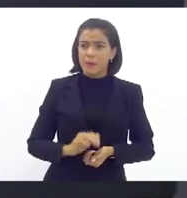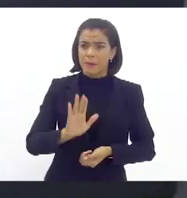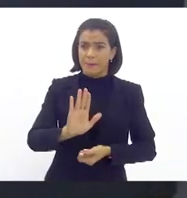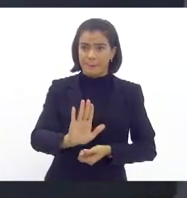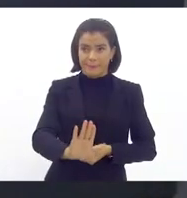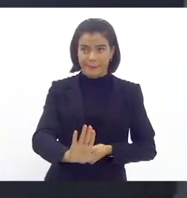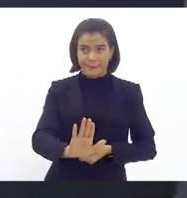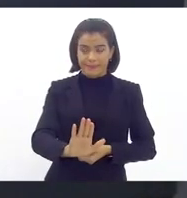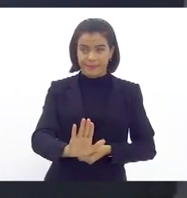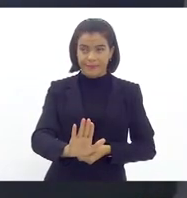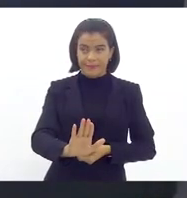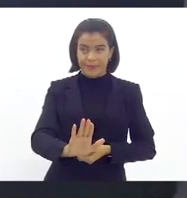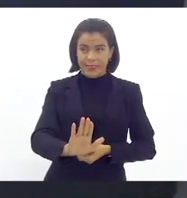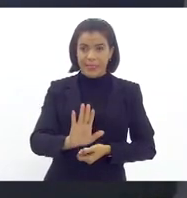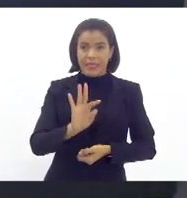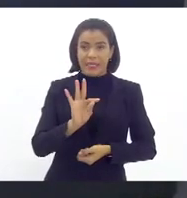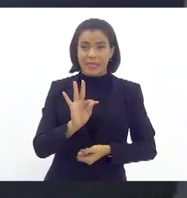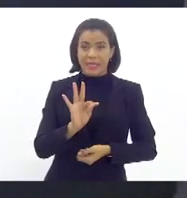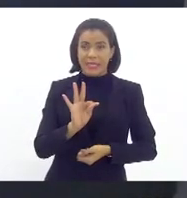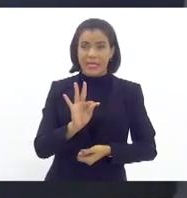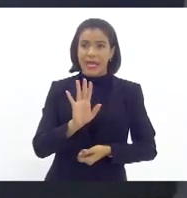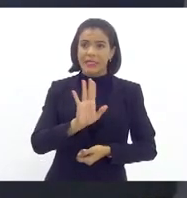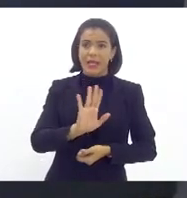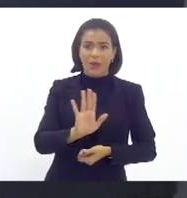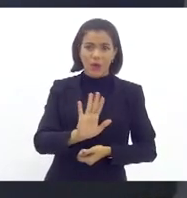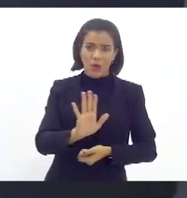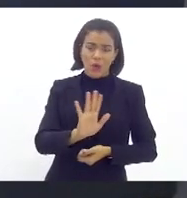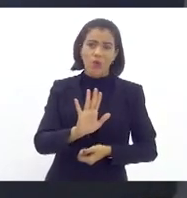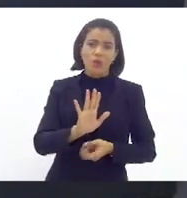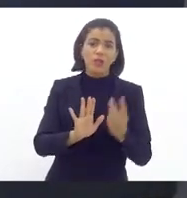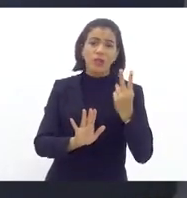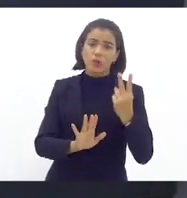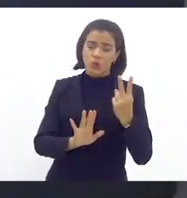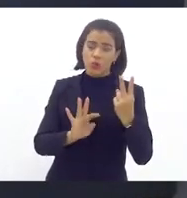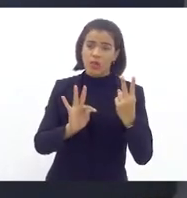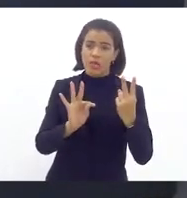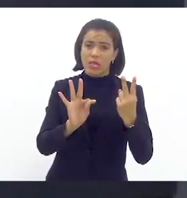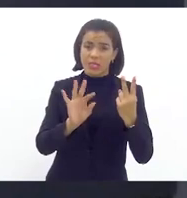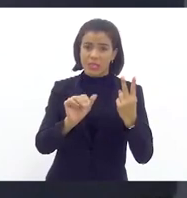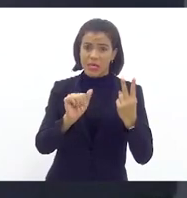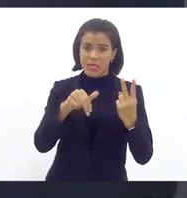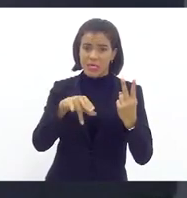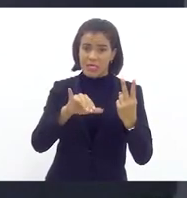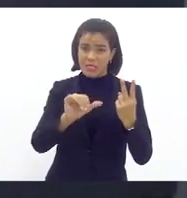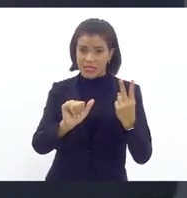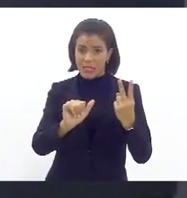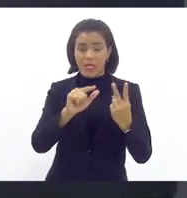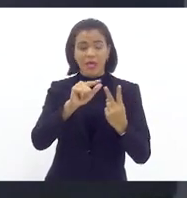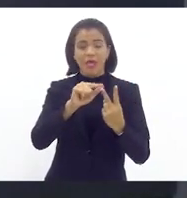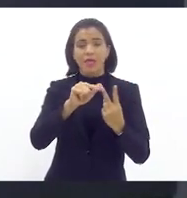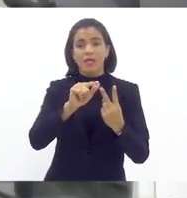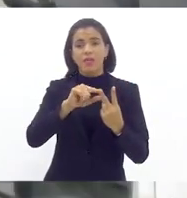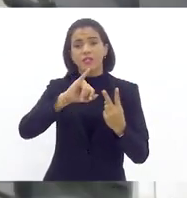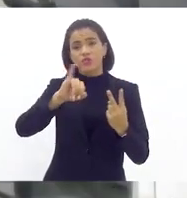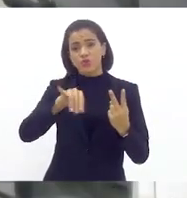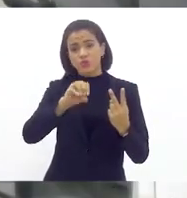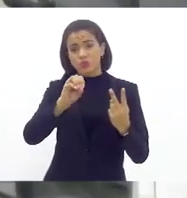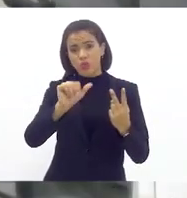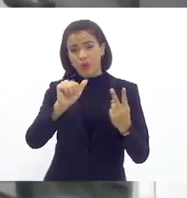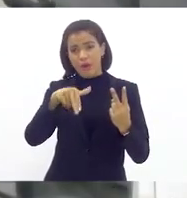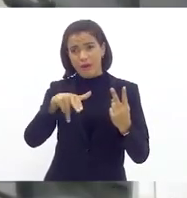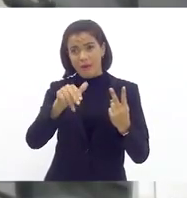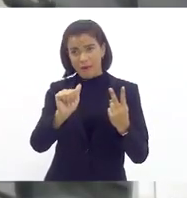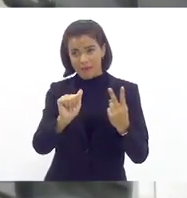aí. Tânia Portela. Vai ser por e-mail. Ah, não, é que tem duas, Tânia. Tem a Joana, a Joana Tânia, que é da CEDUC, e a Tânia